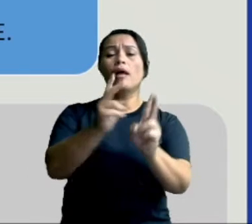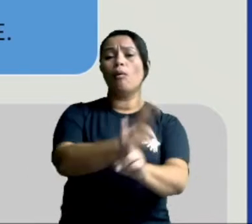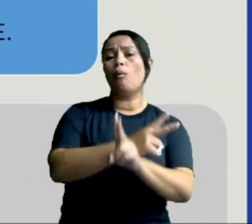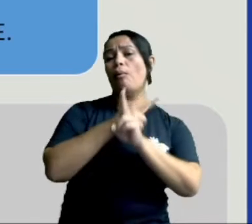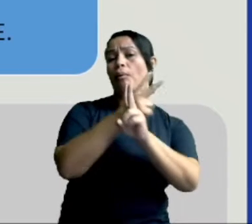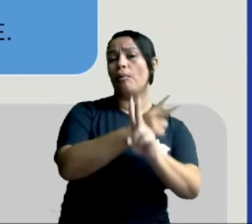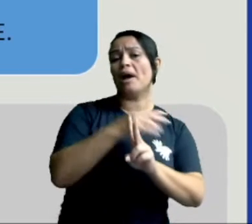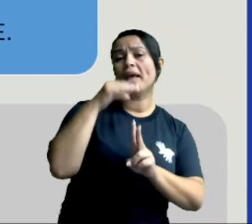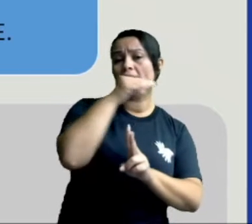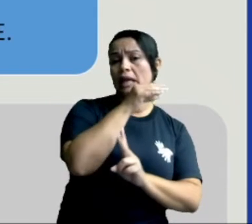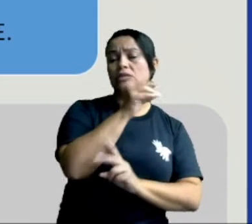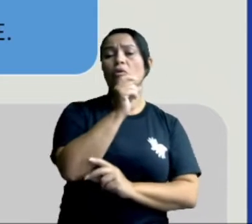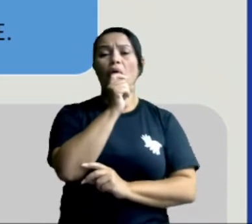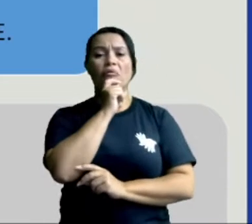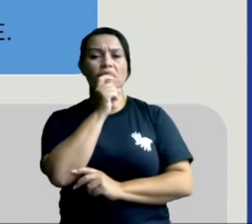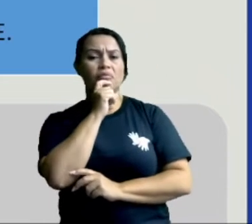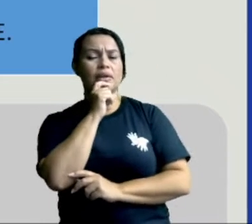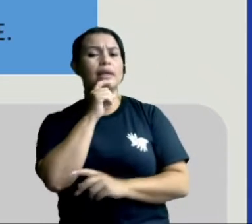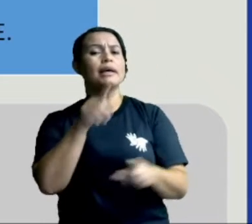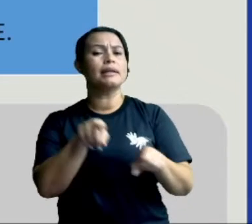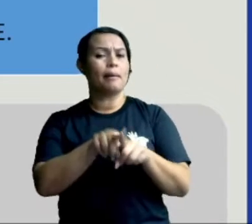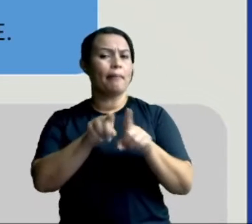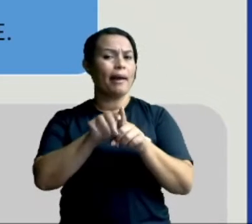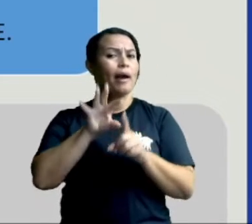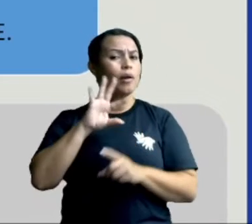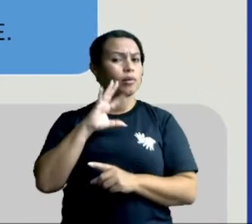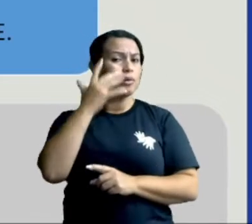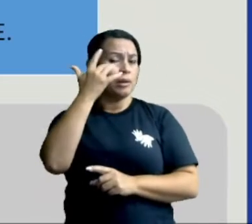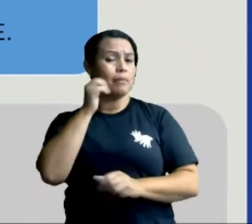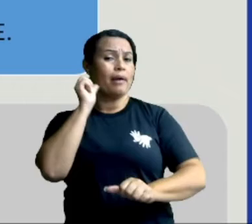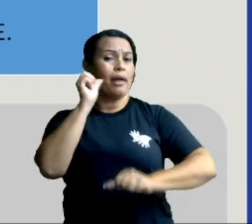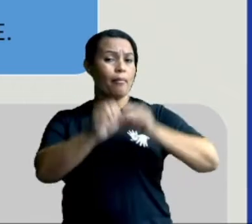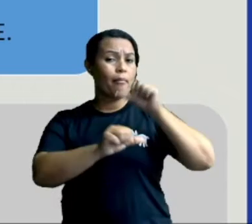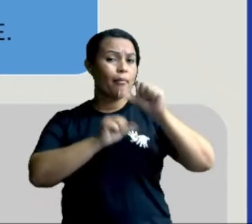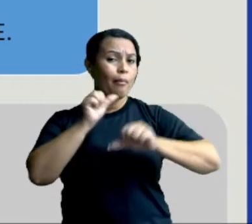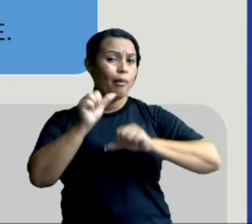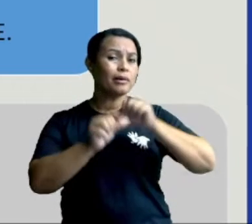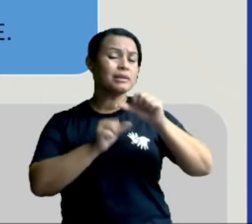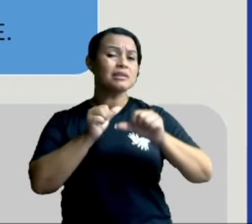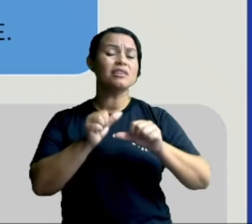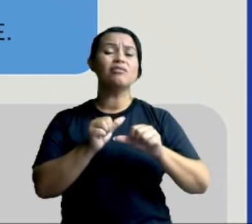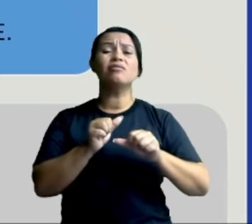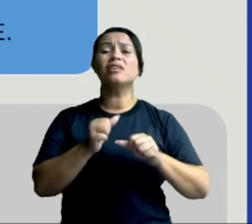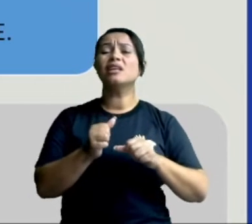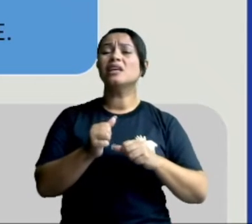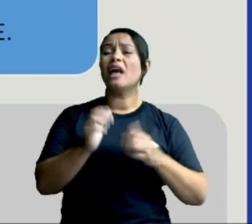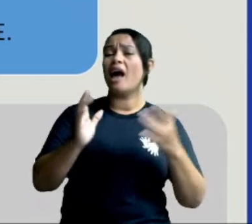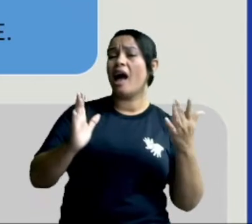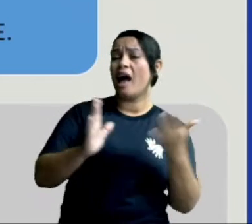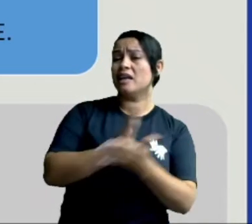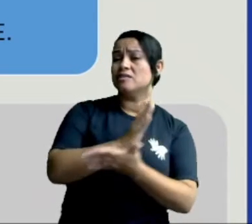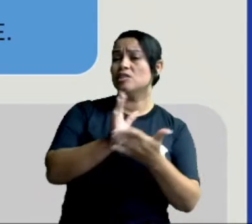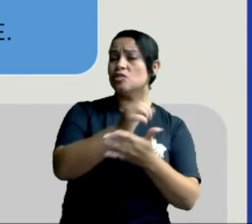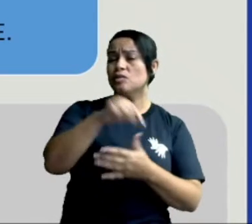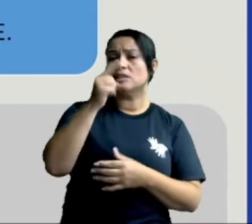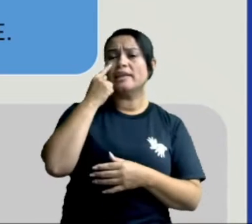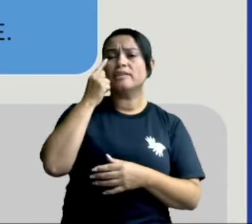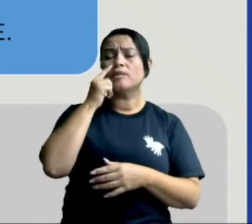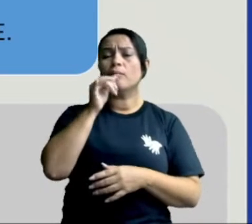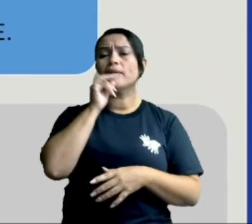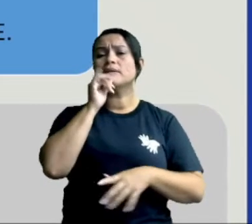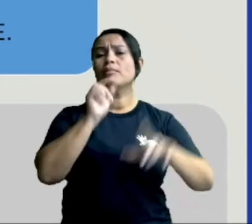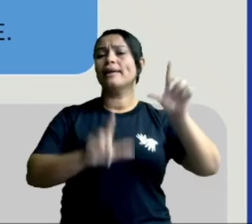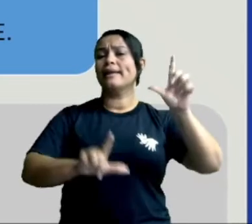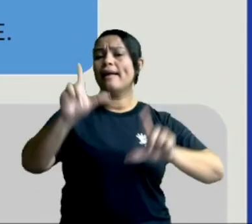quente ou fria é reguladora do clima e modificam eventualmente você vê muito no